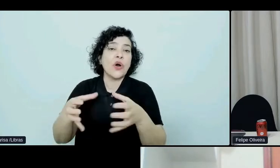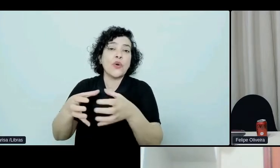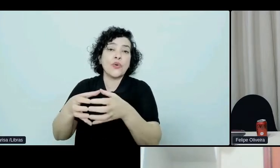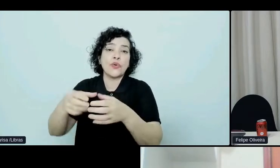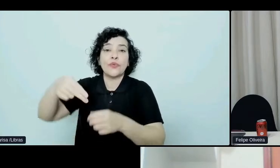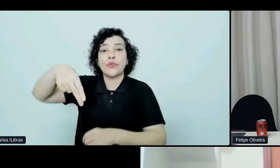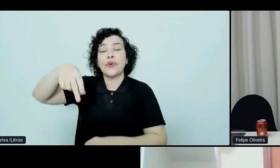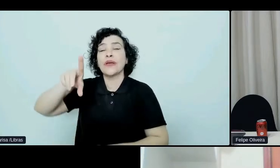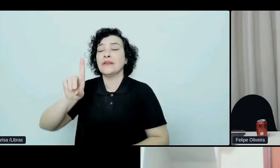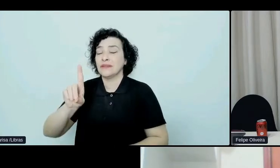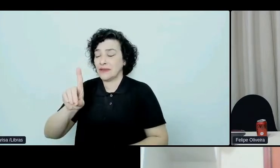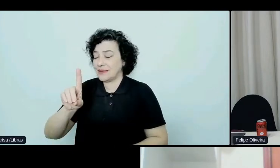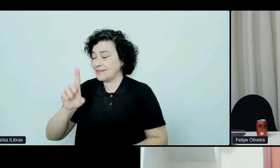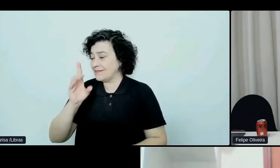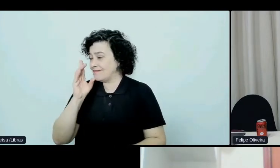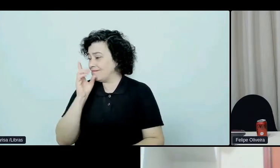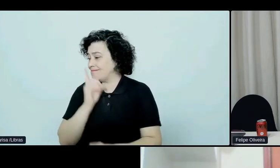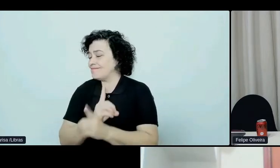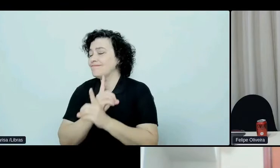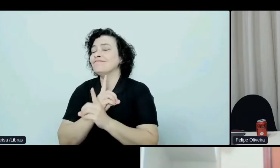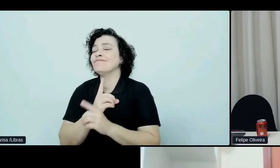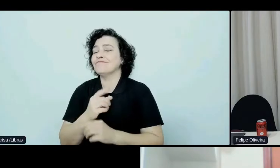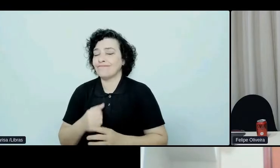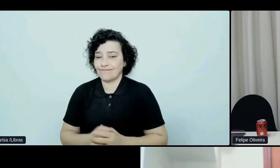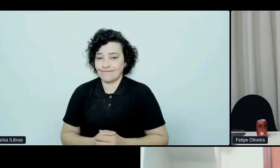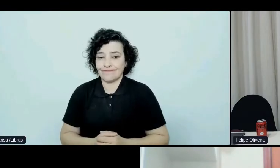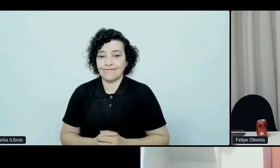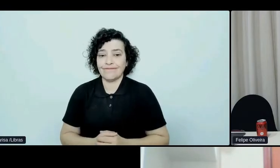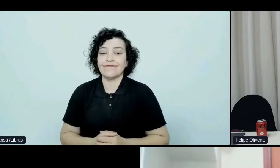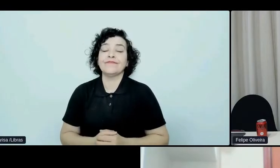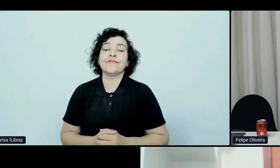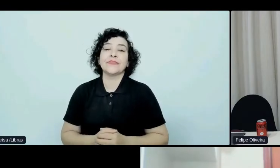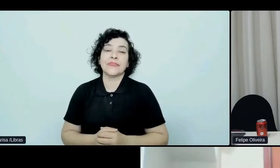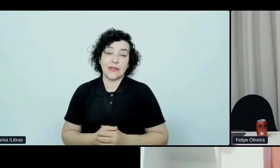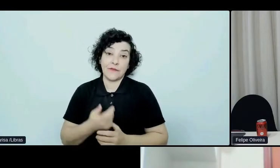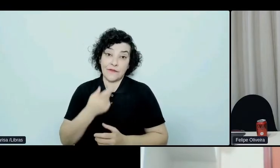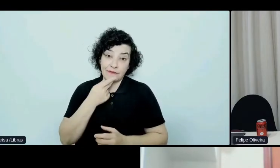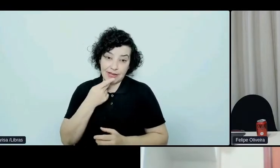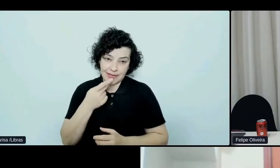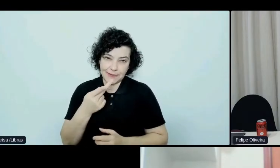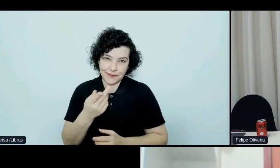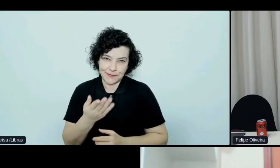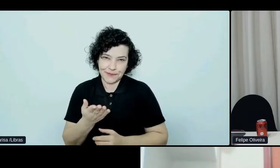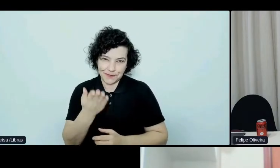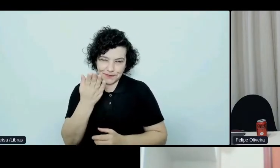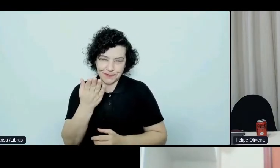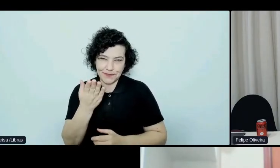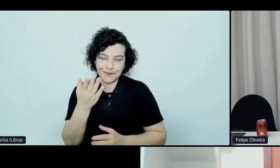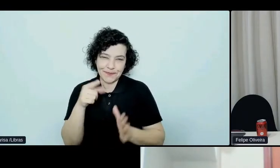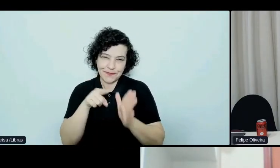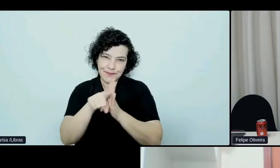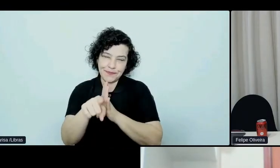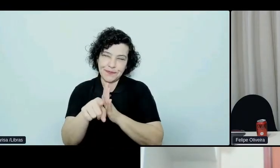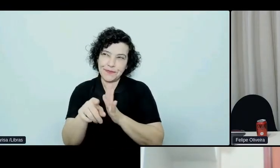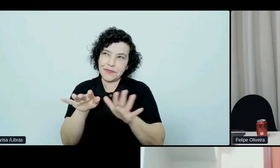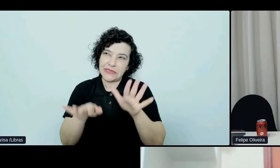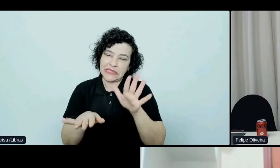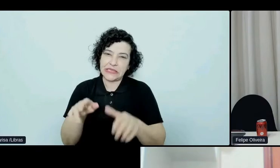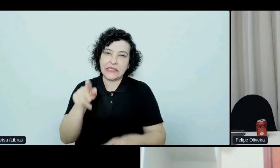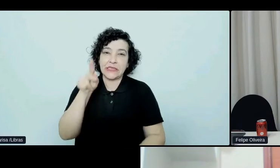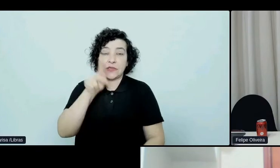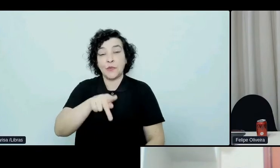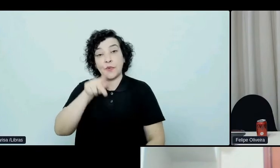esse feeling, para você detectar determinadas nuances que a gente não tinha antes. E